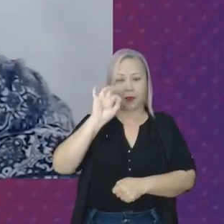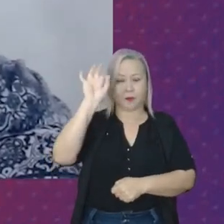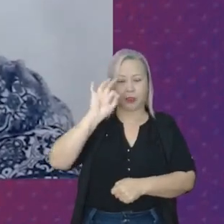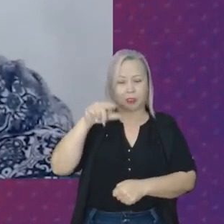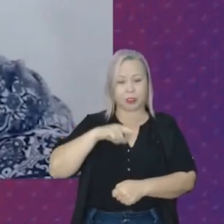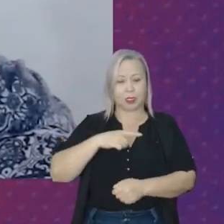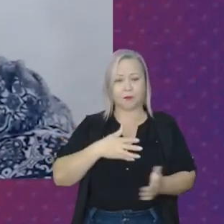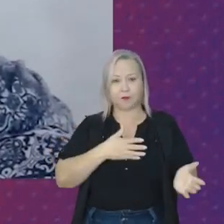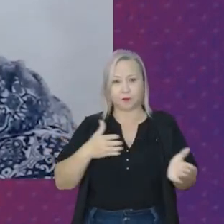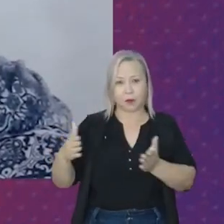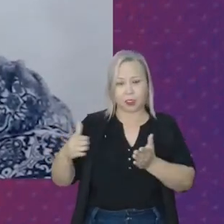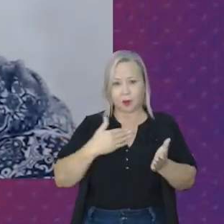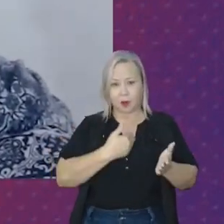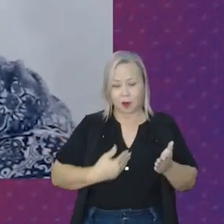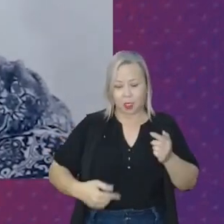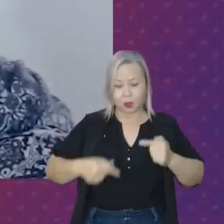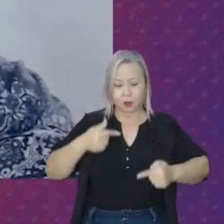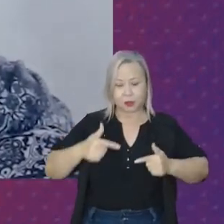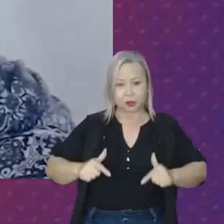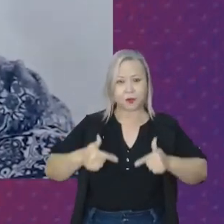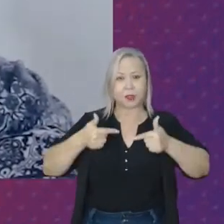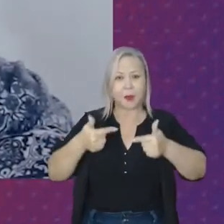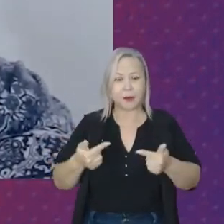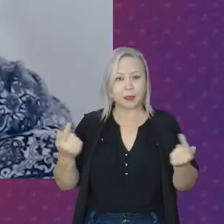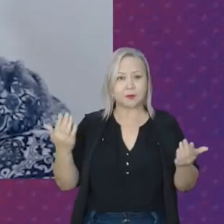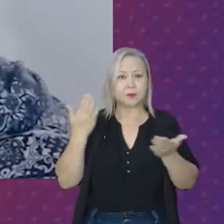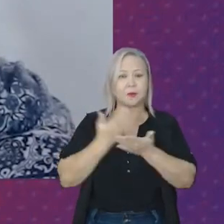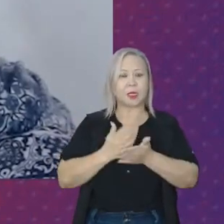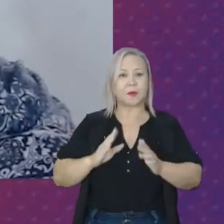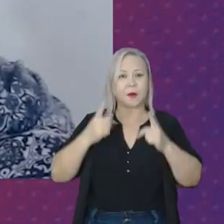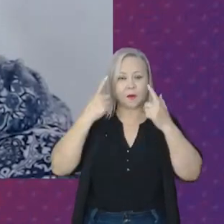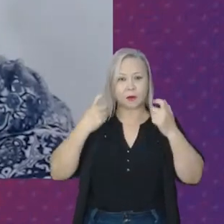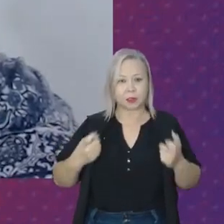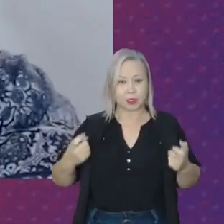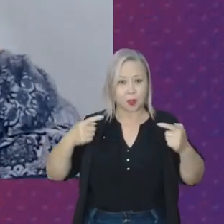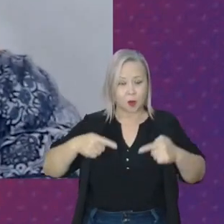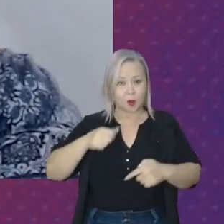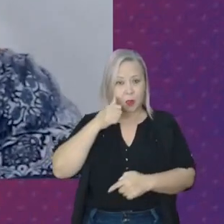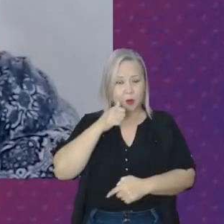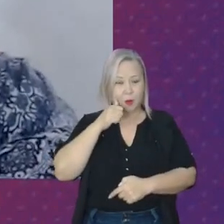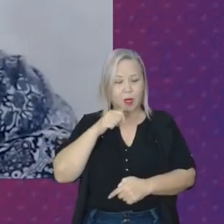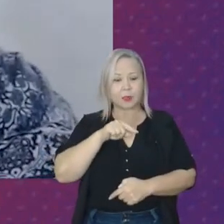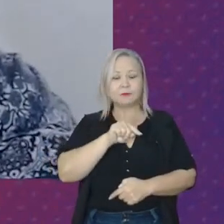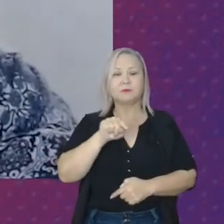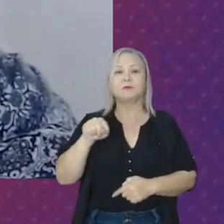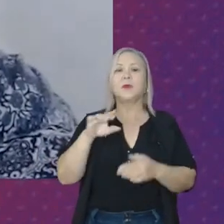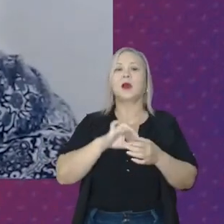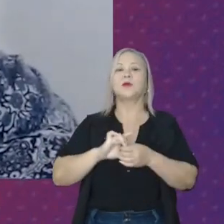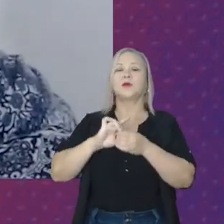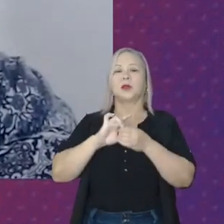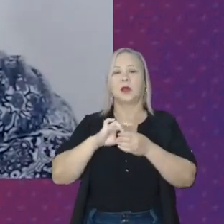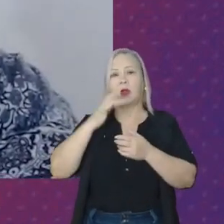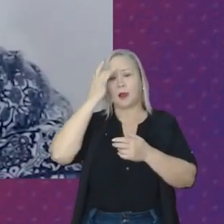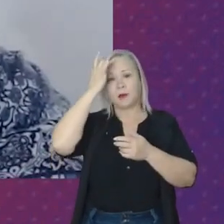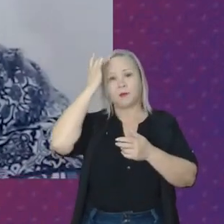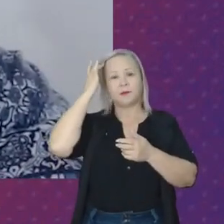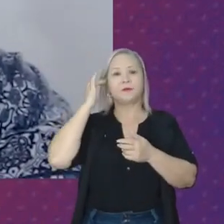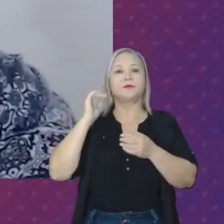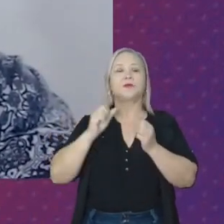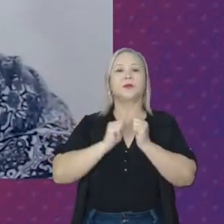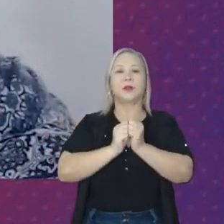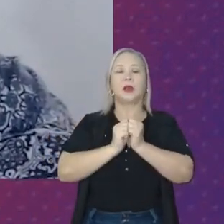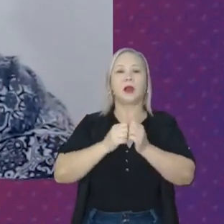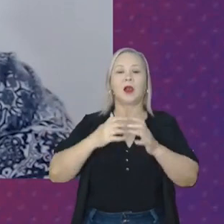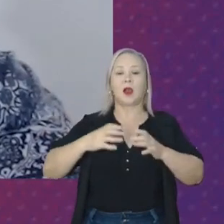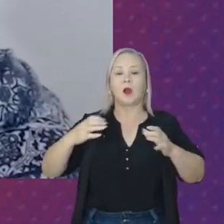governo nas políticas de enfrentamento, de combate à violência contra a mulher, e associar ao aumento